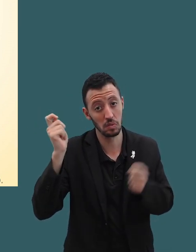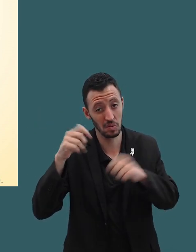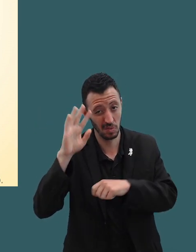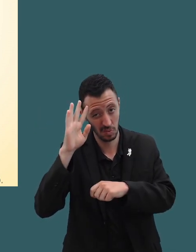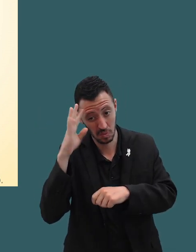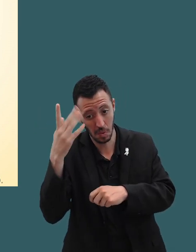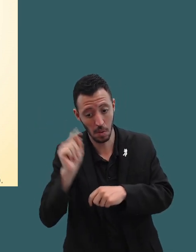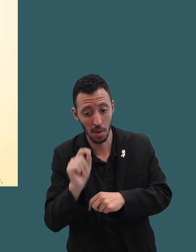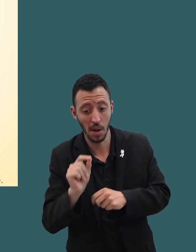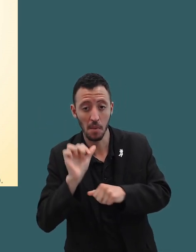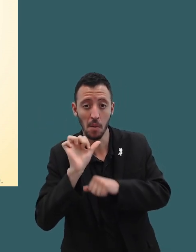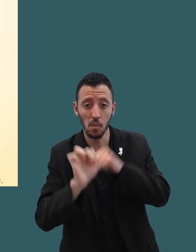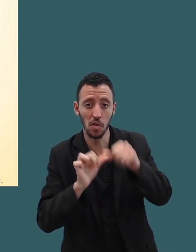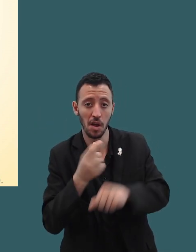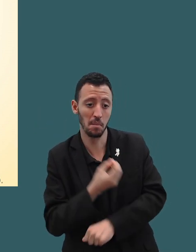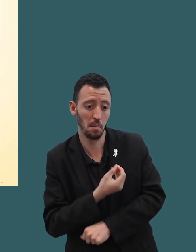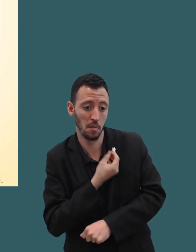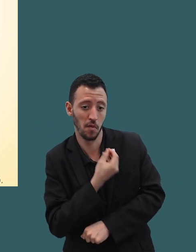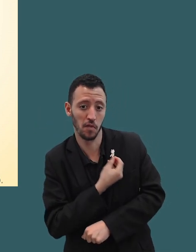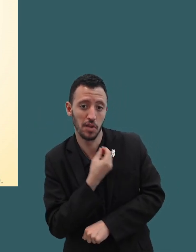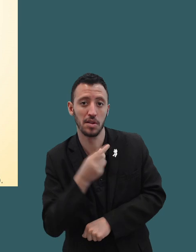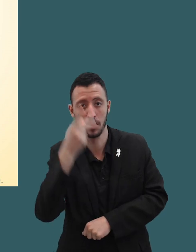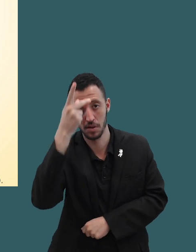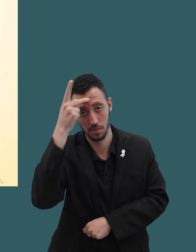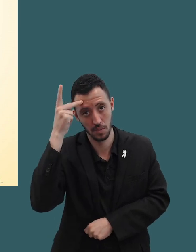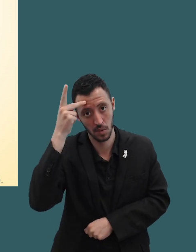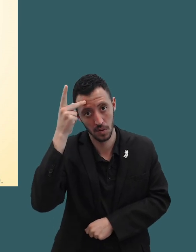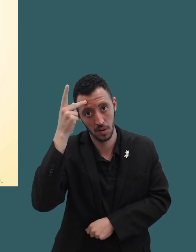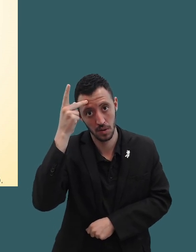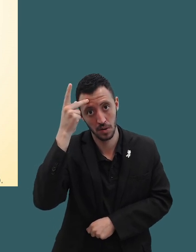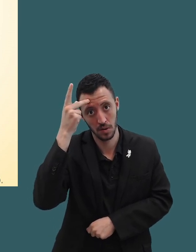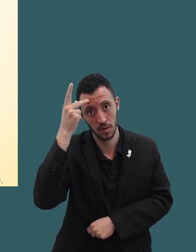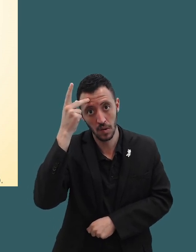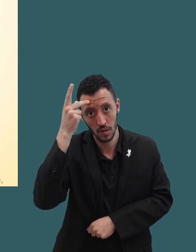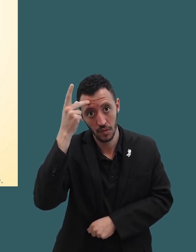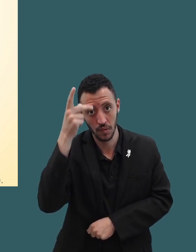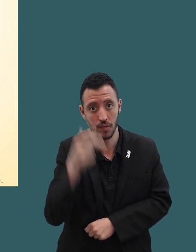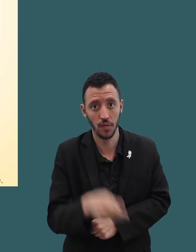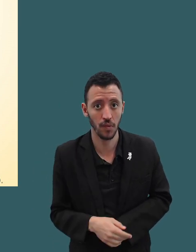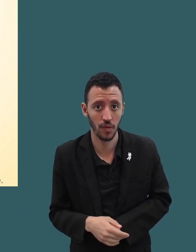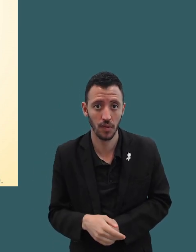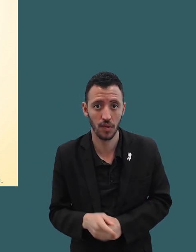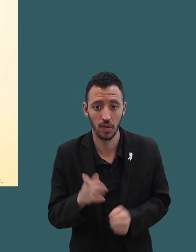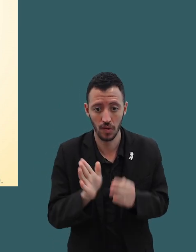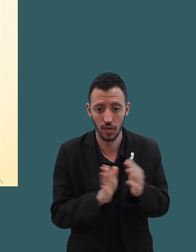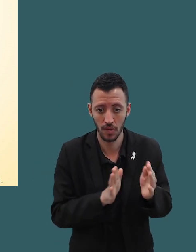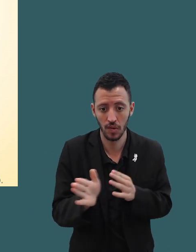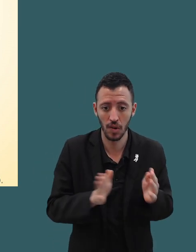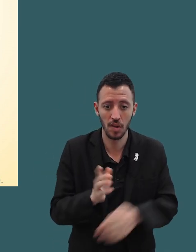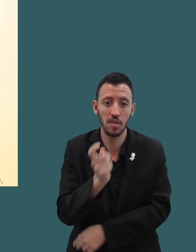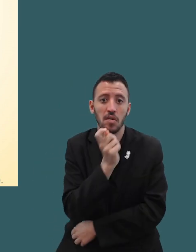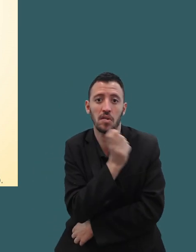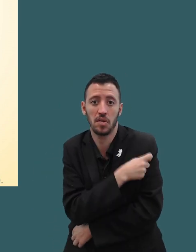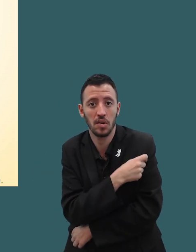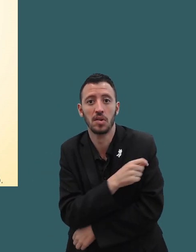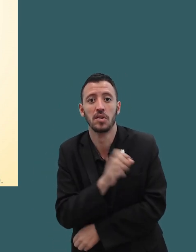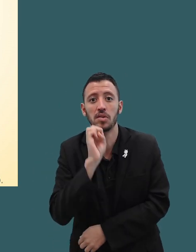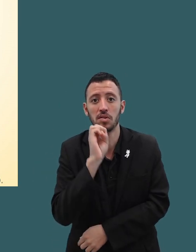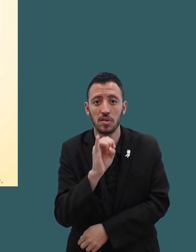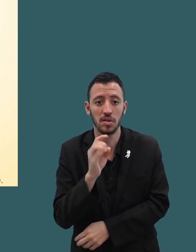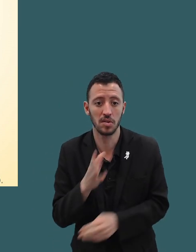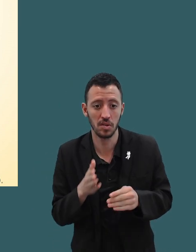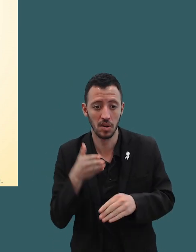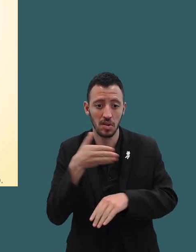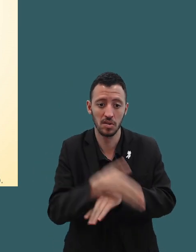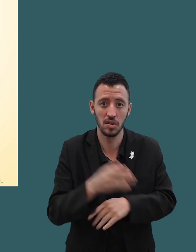melhorar a vida das pessoas no seu cotidiano. Isso significa acesso à vacina, isso significa acesso